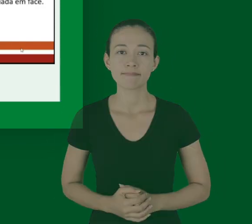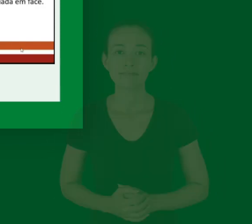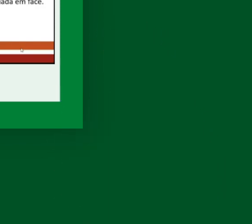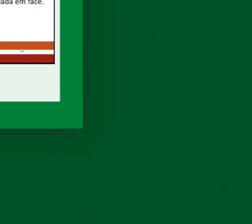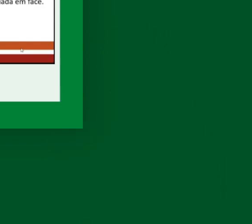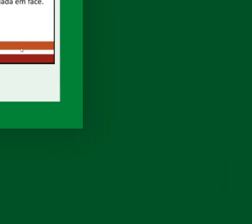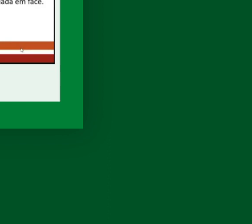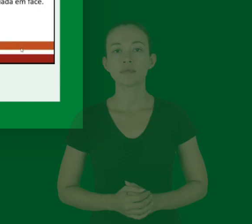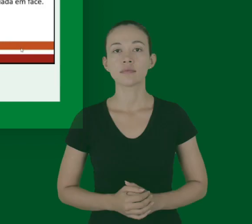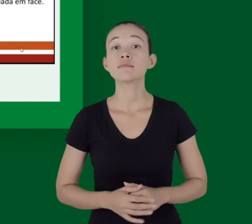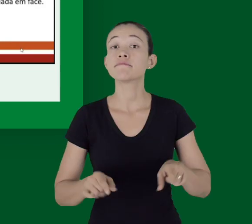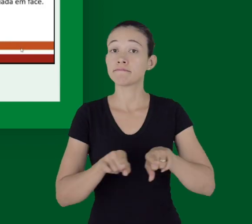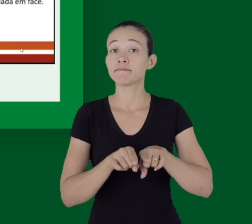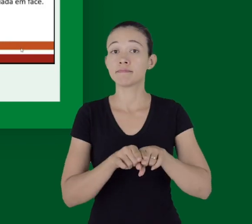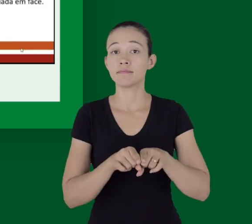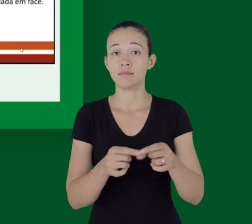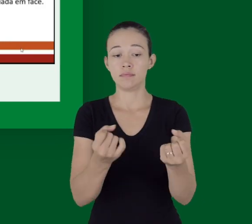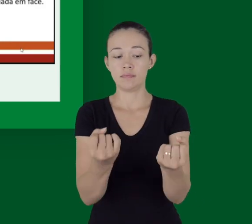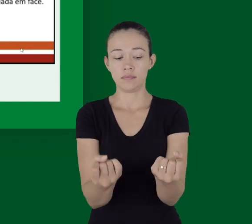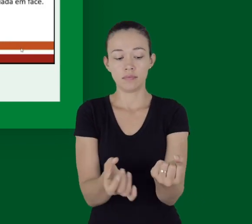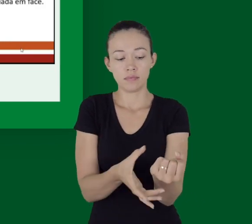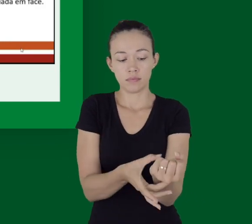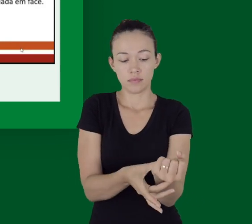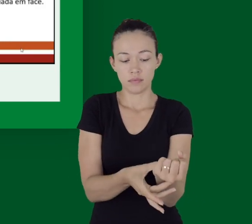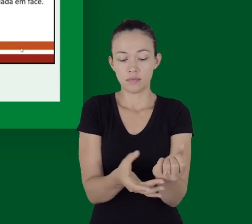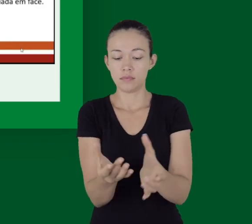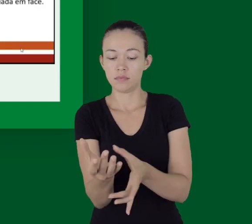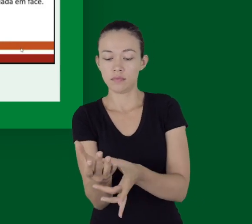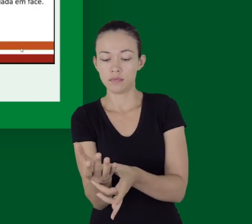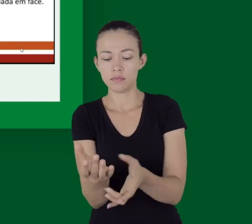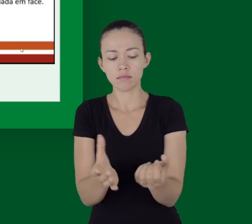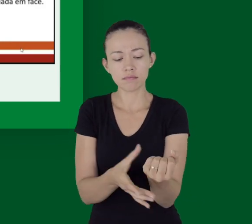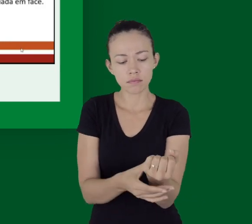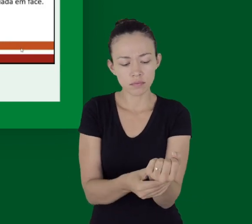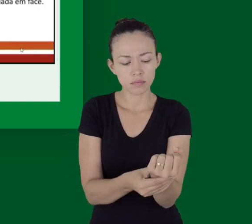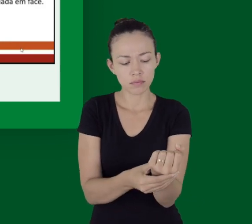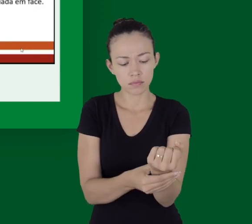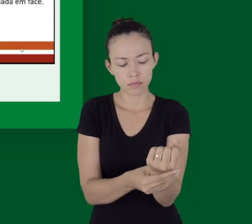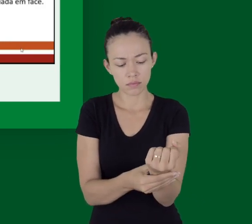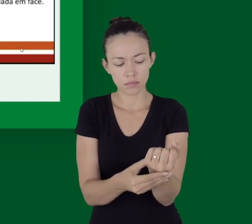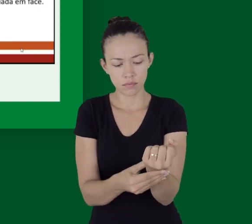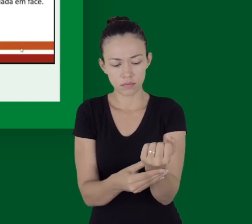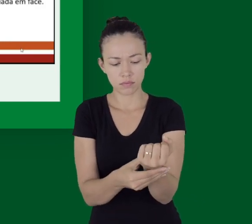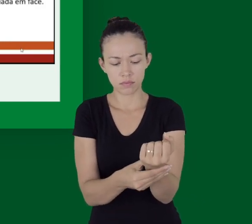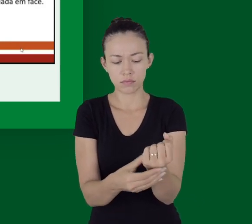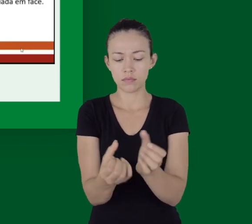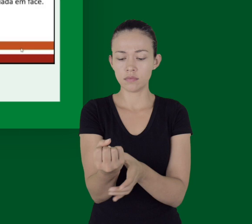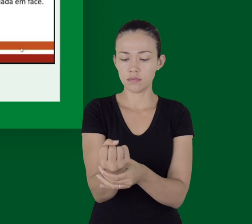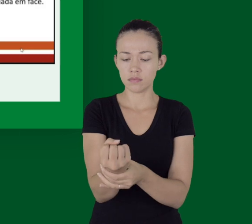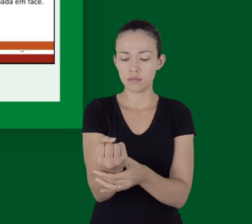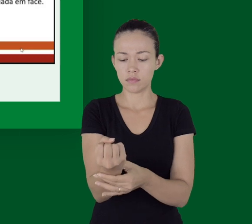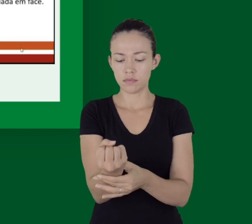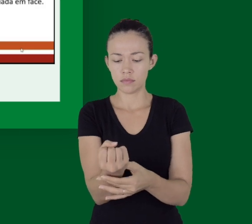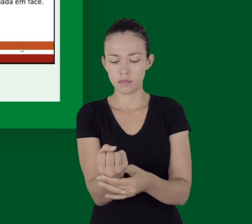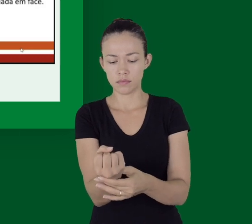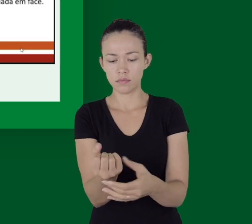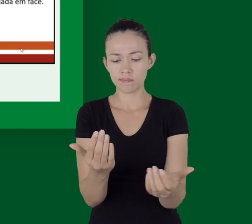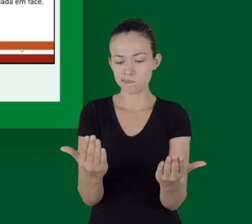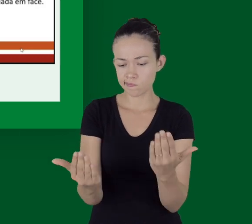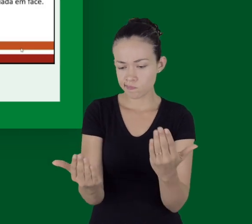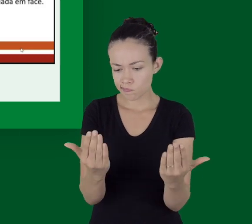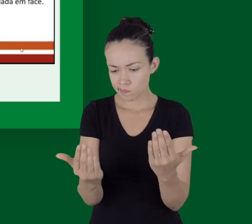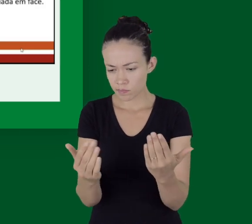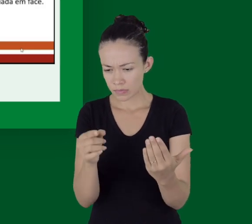a palpação dos pulsos nos membros superiores e comparar, né? Palpar o pulso nos dois, principalmente